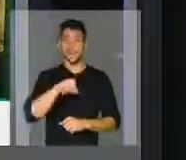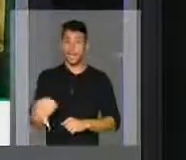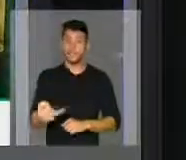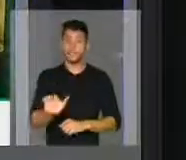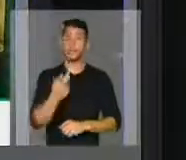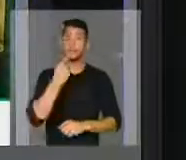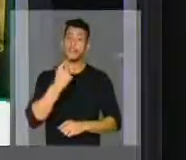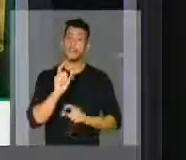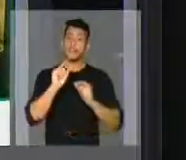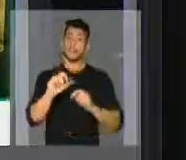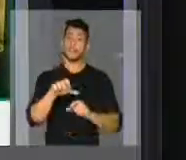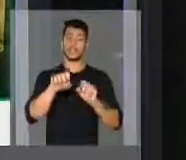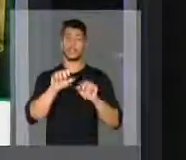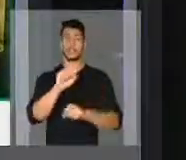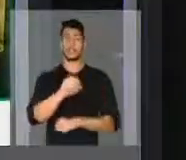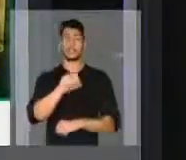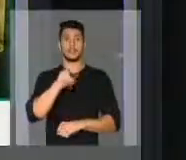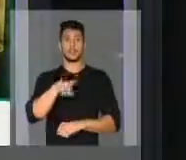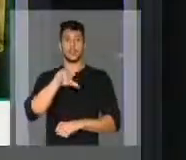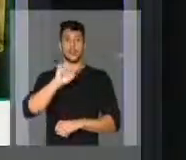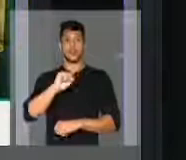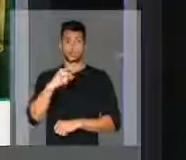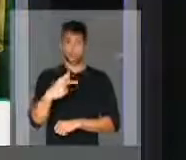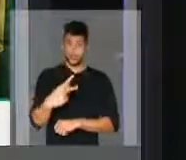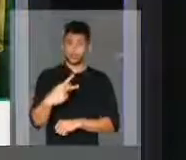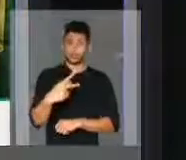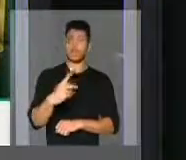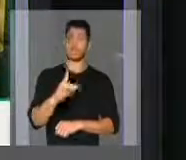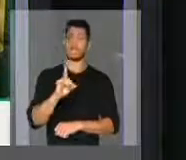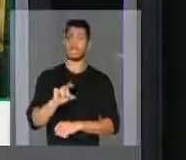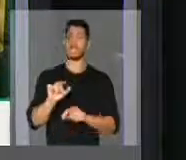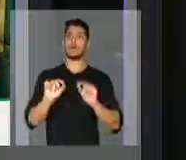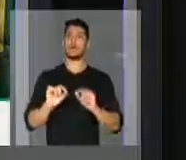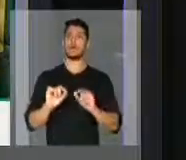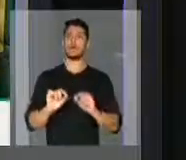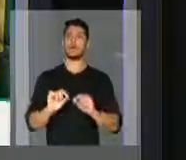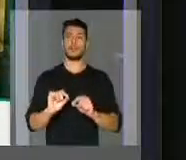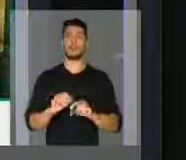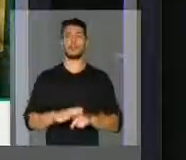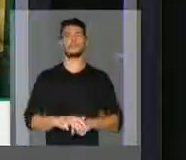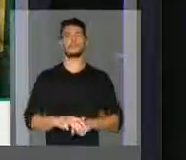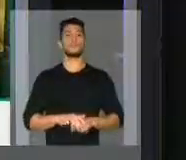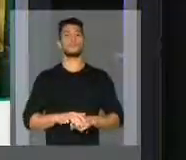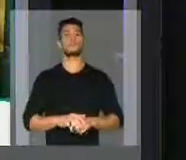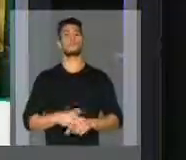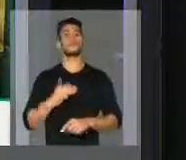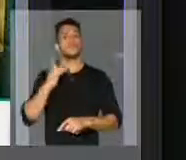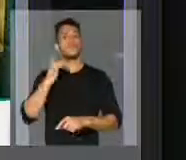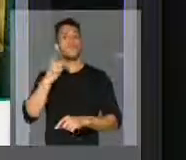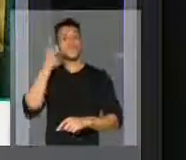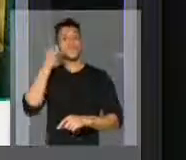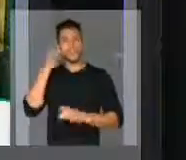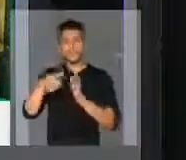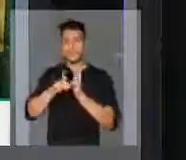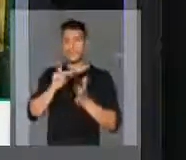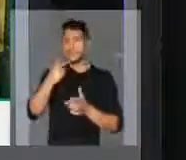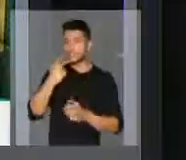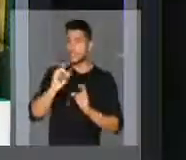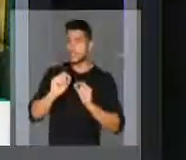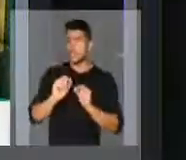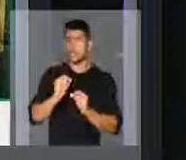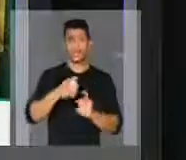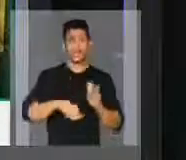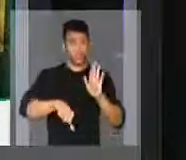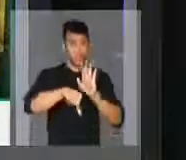falado sobre o SUSP, da sua importância, e o deputado Esperidião falou da ousadia do crime organizado. E o exemplo foi dado aqui